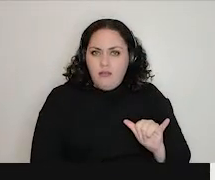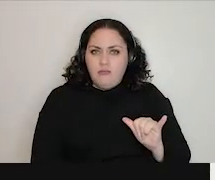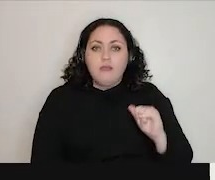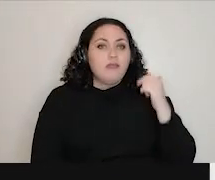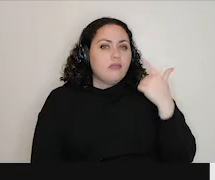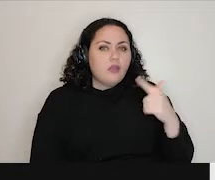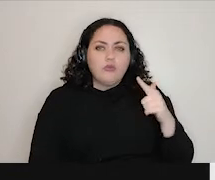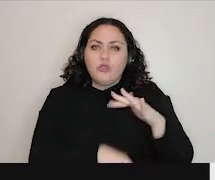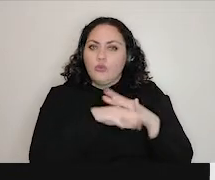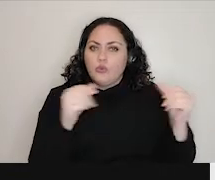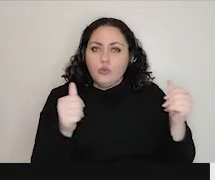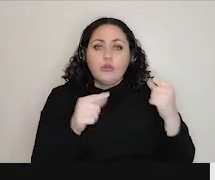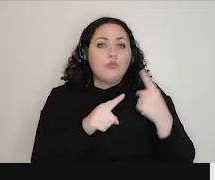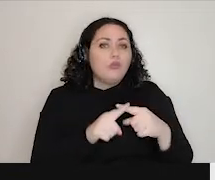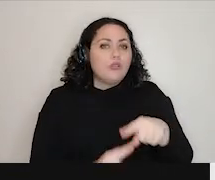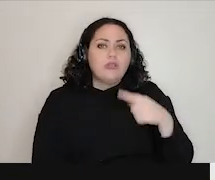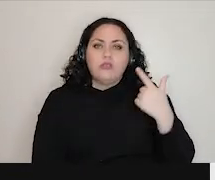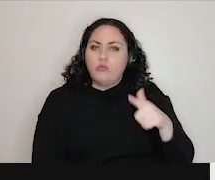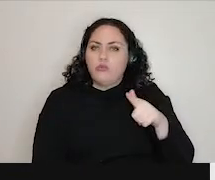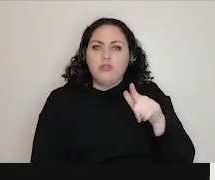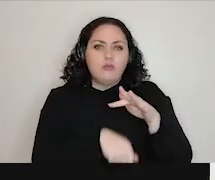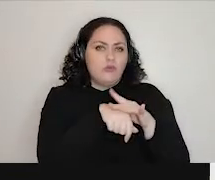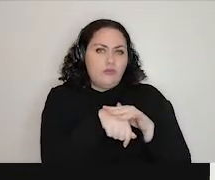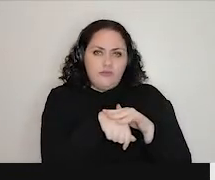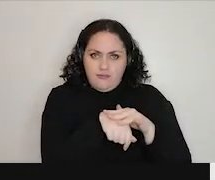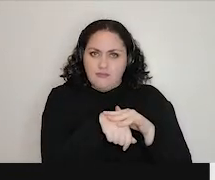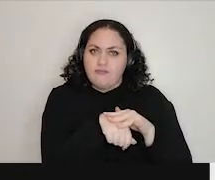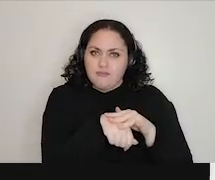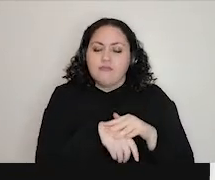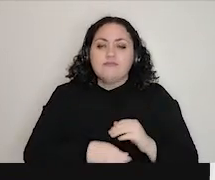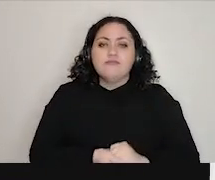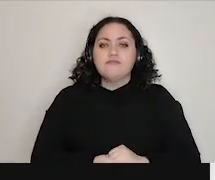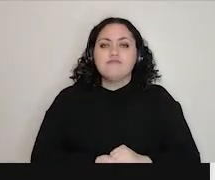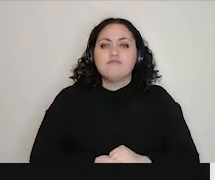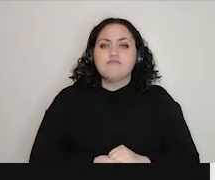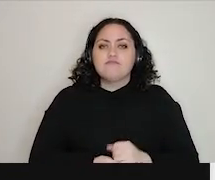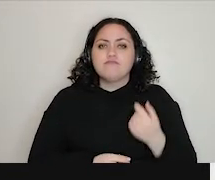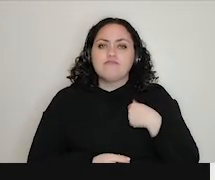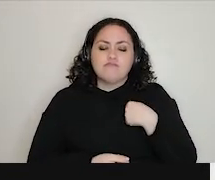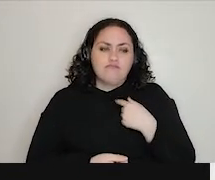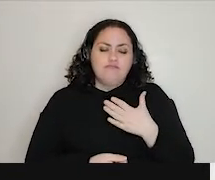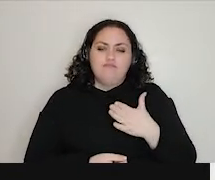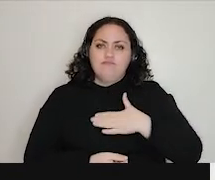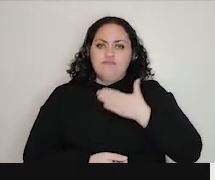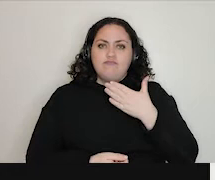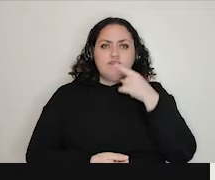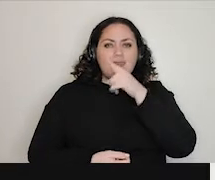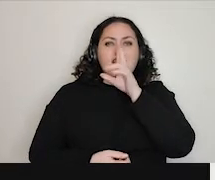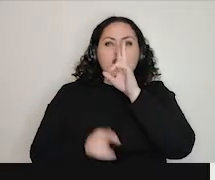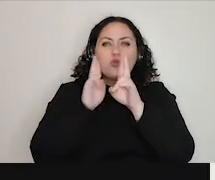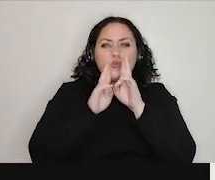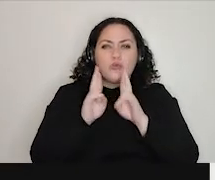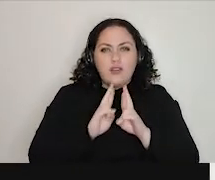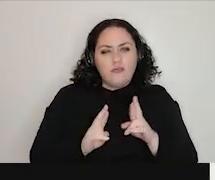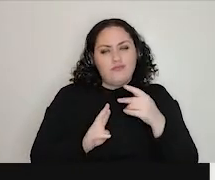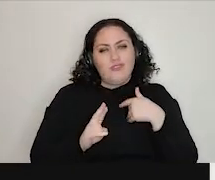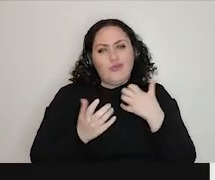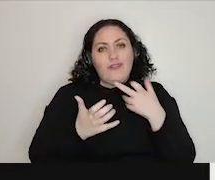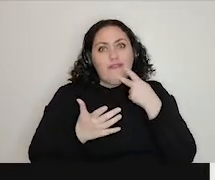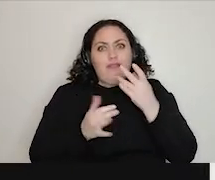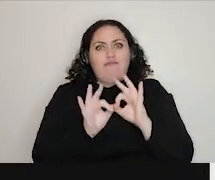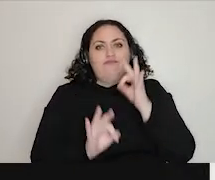Tá? E o que mais assusta, né, dentro dos resultados, né, eu não vou falar muito porque eu quero que